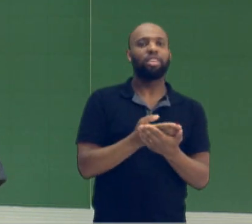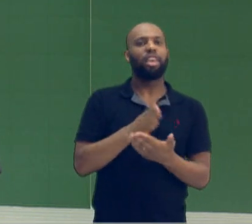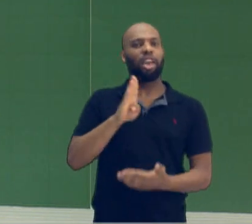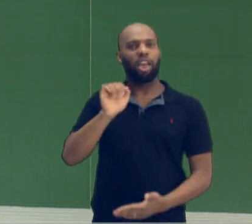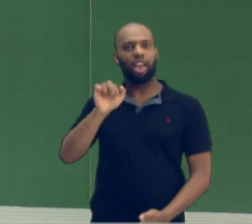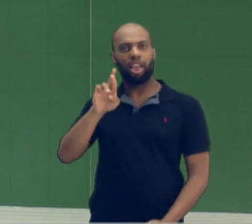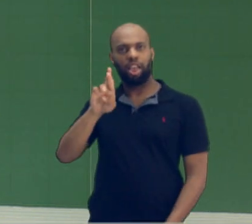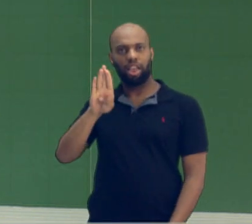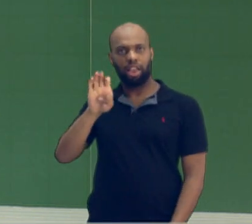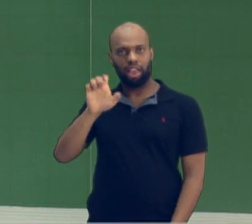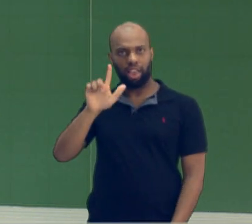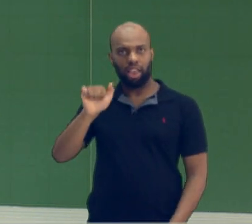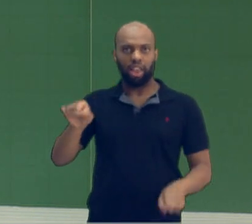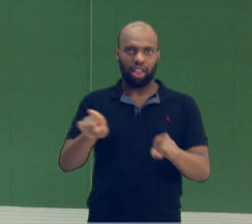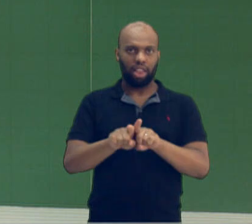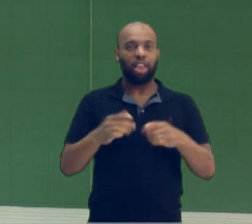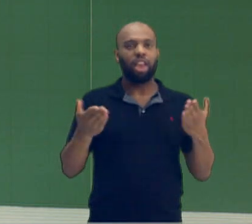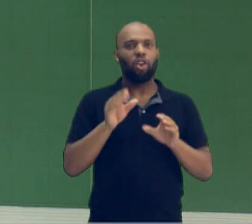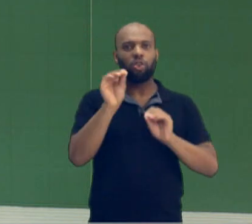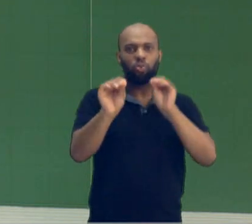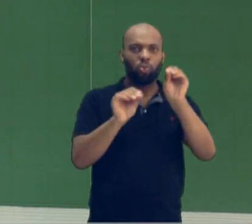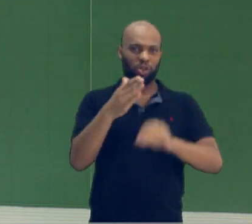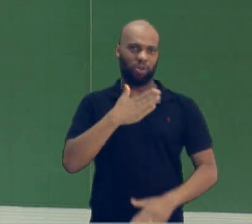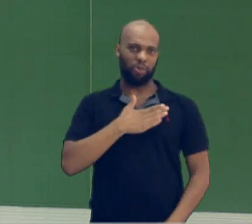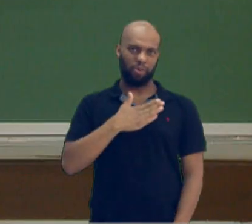também já agradeceu, então agora um beijo da prof. Rutineia, né?